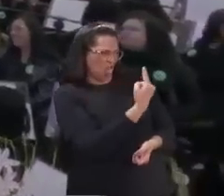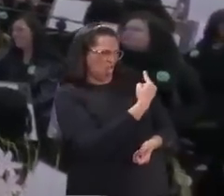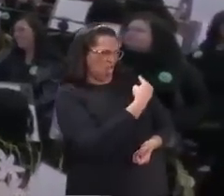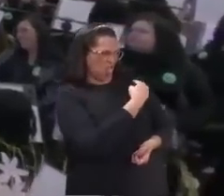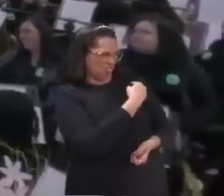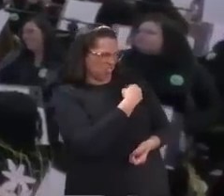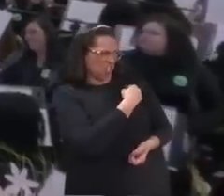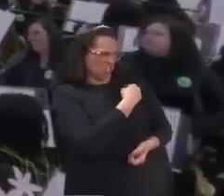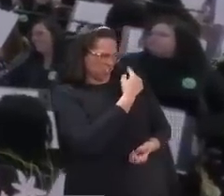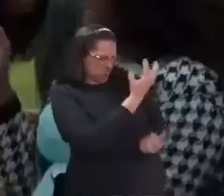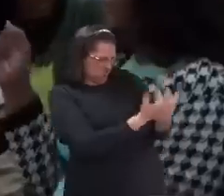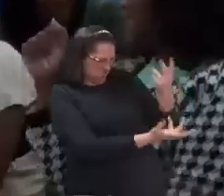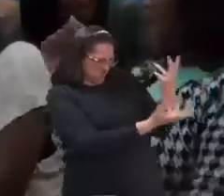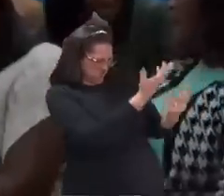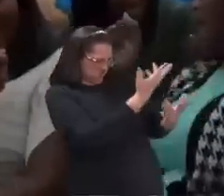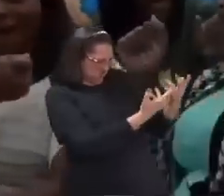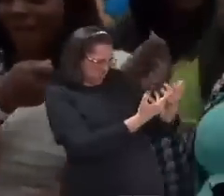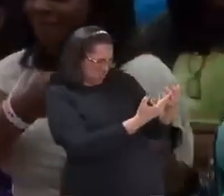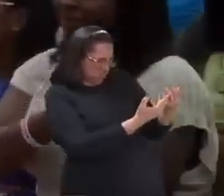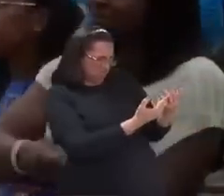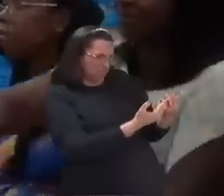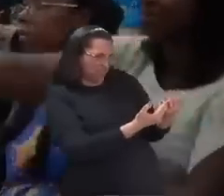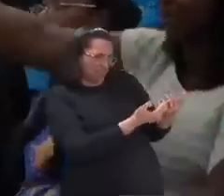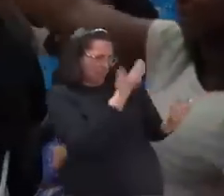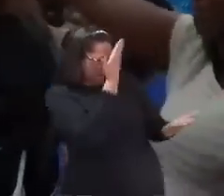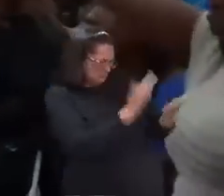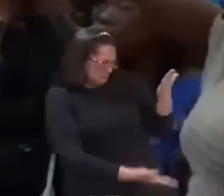Desisti jamais.